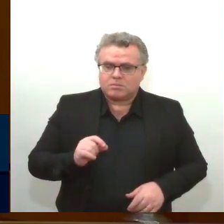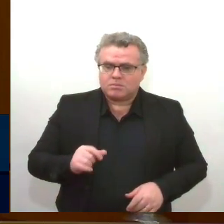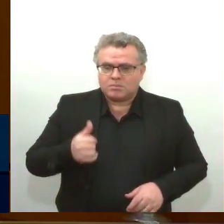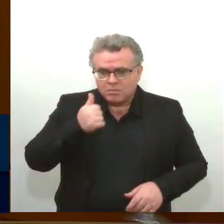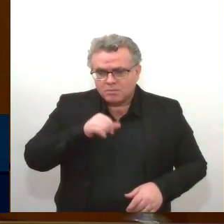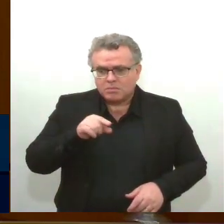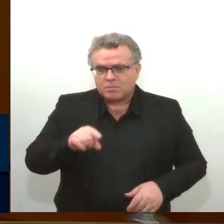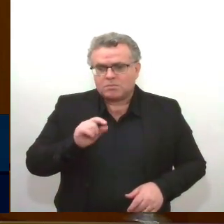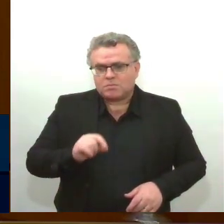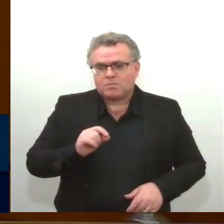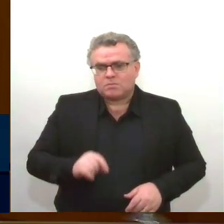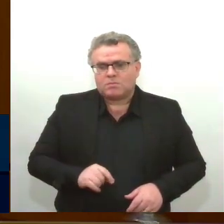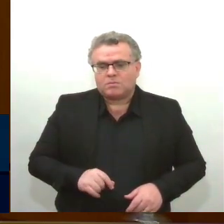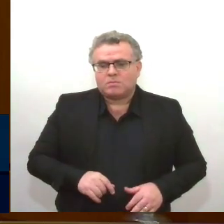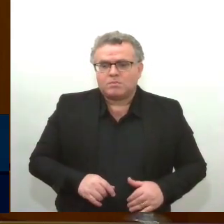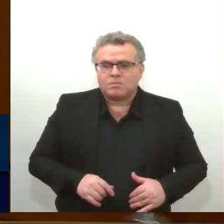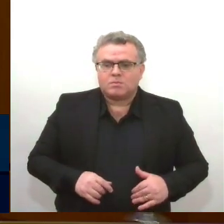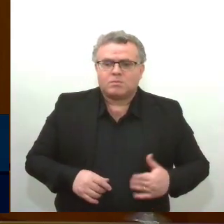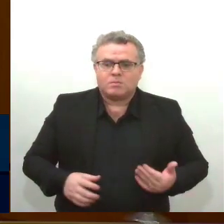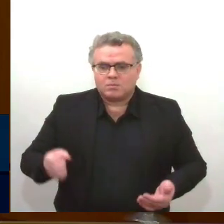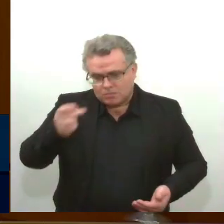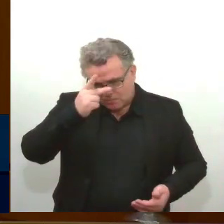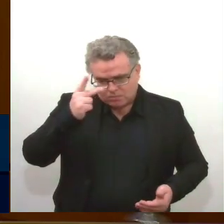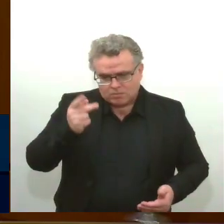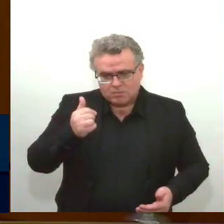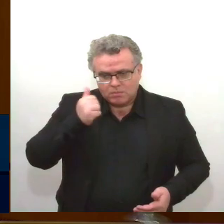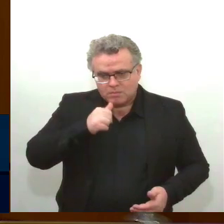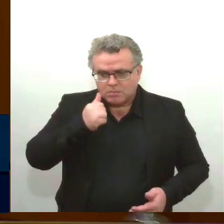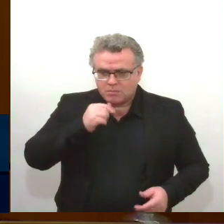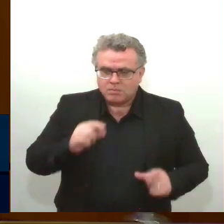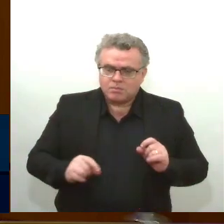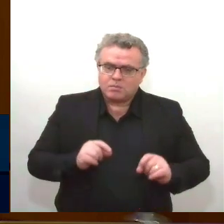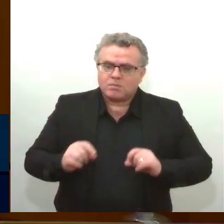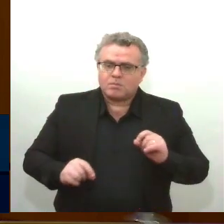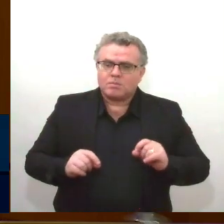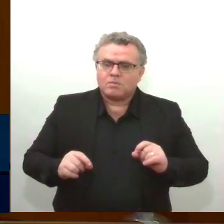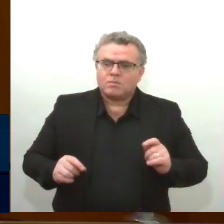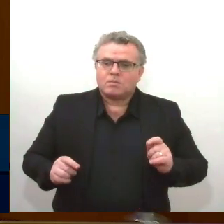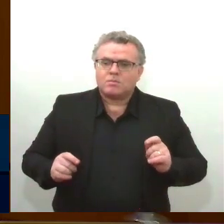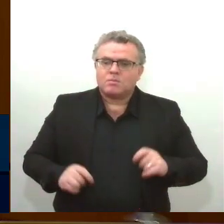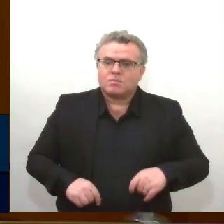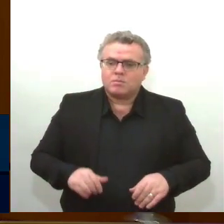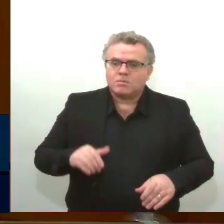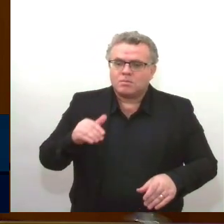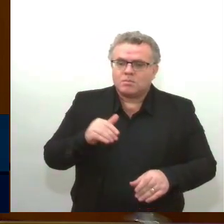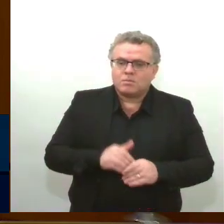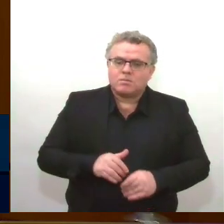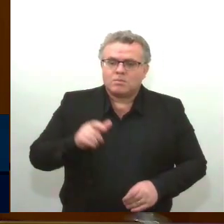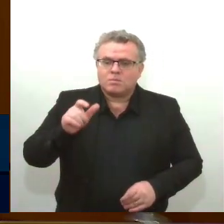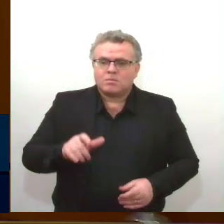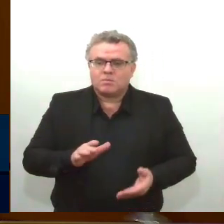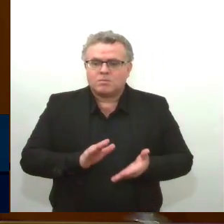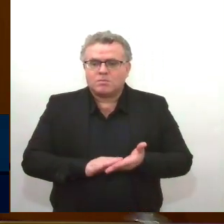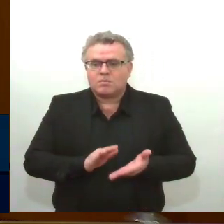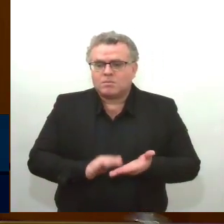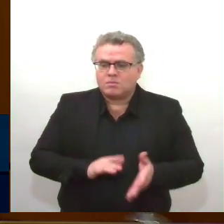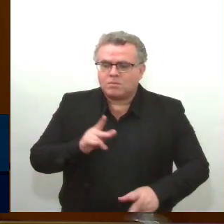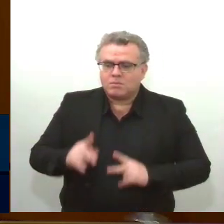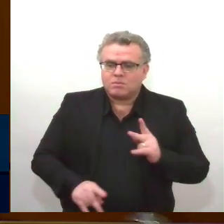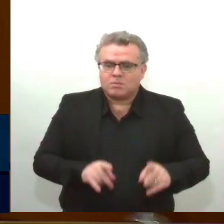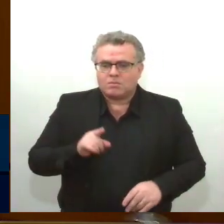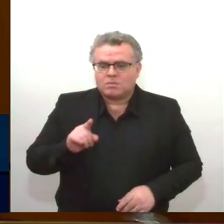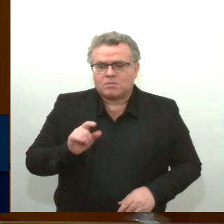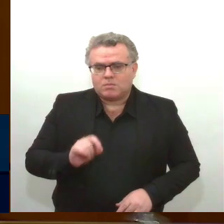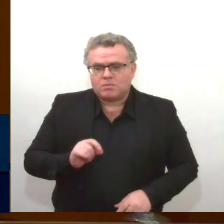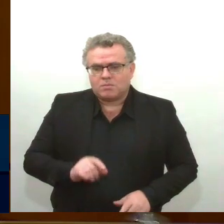a prefeita do município que também foi reeleita então parabenizar o povo bom de Nossa Senhora Aparecida finalizo lógico